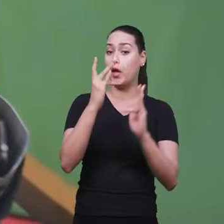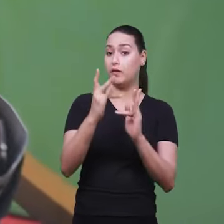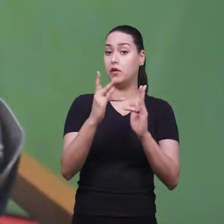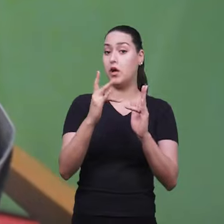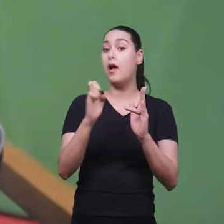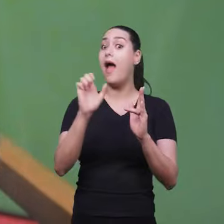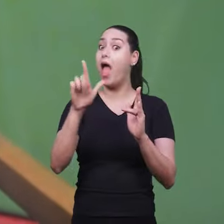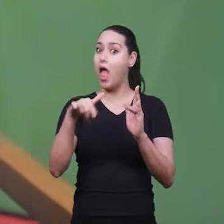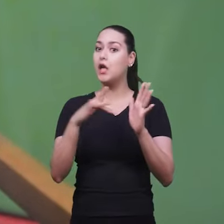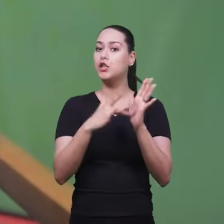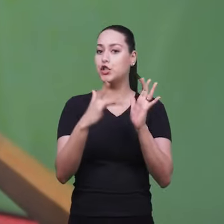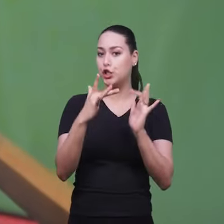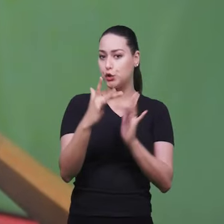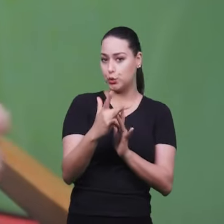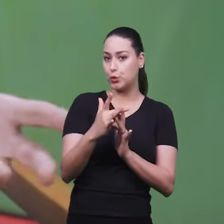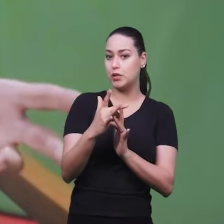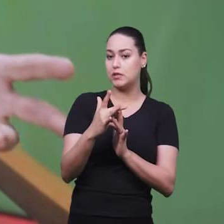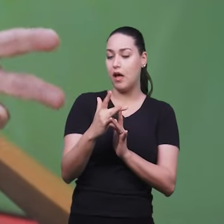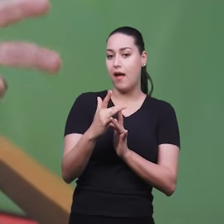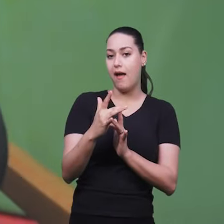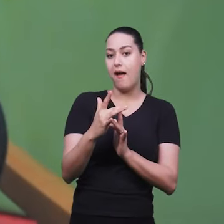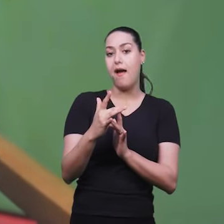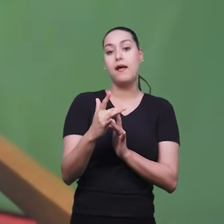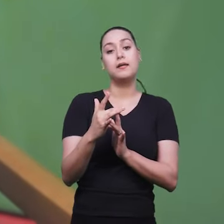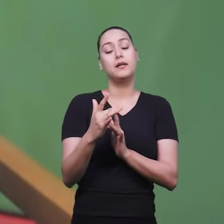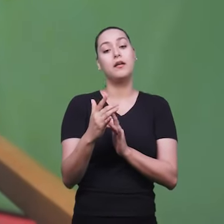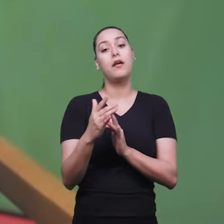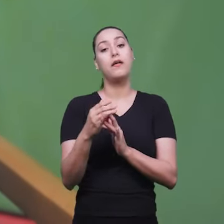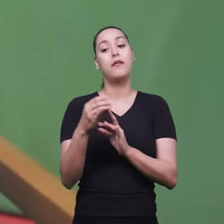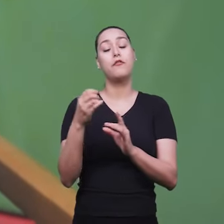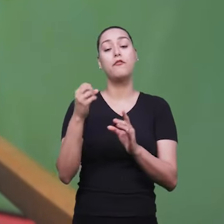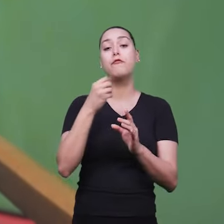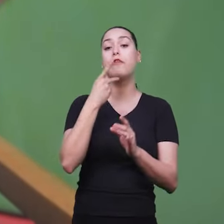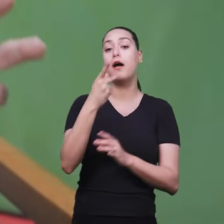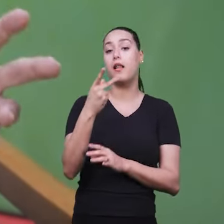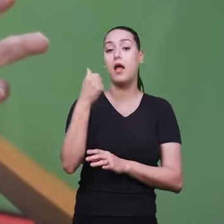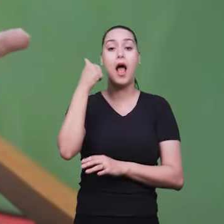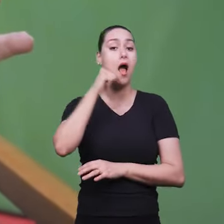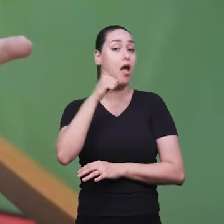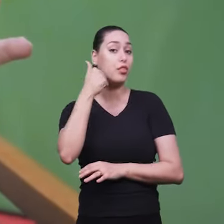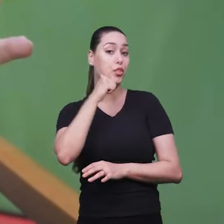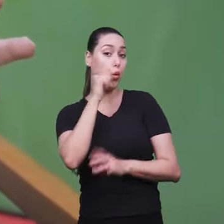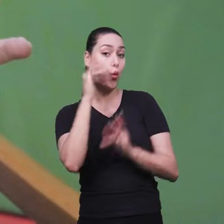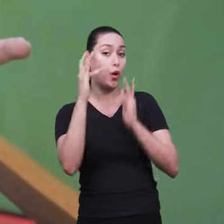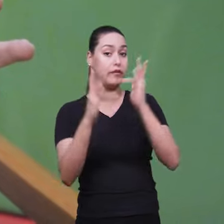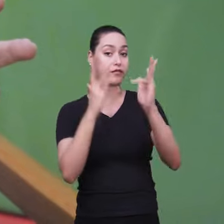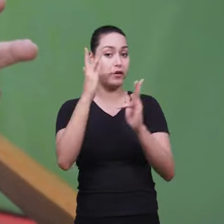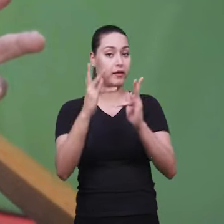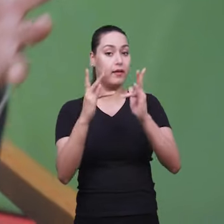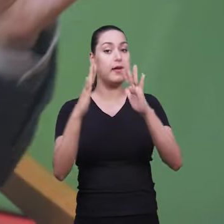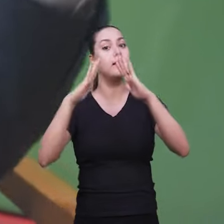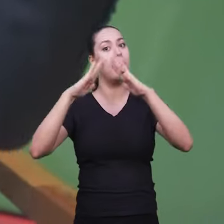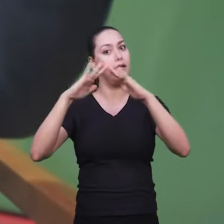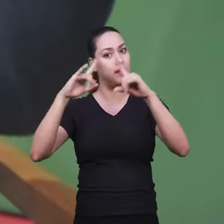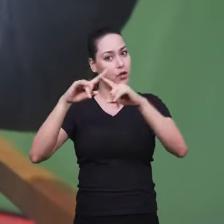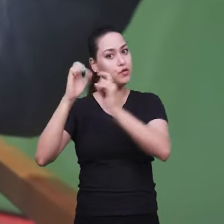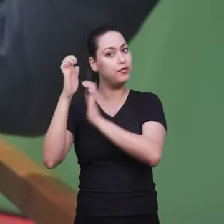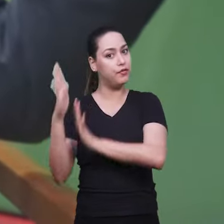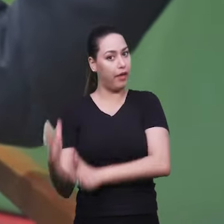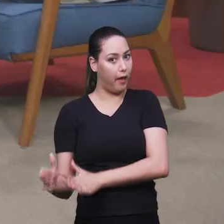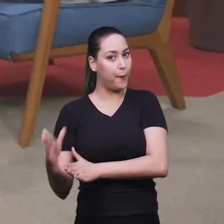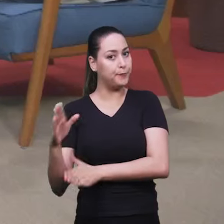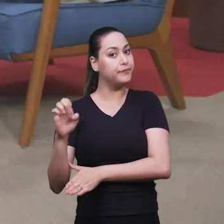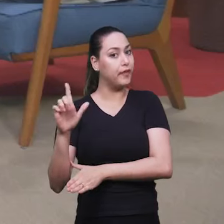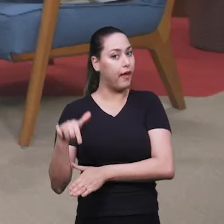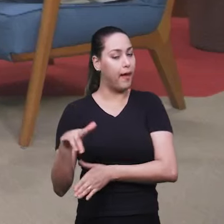profeticamente, faz à sua noiva, que é a igreja fiel, também no aspecto profético. E aqui,